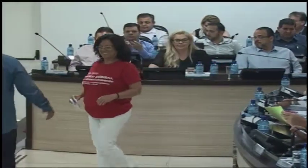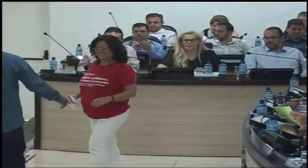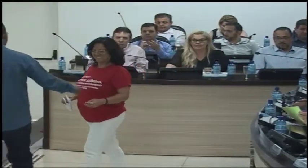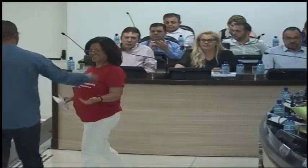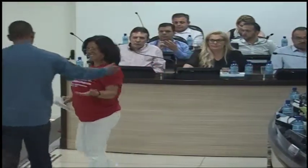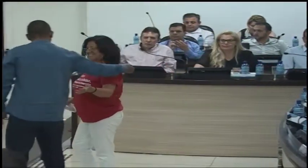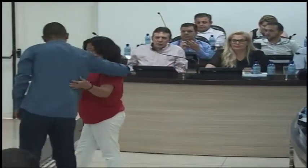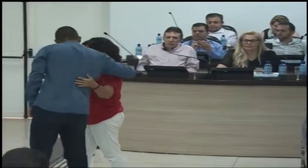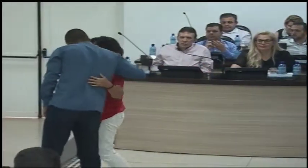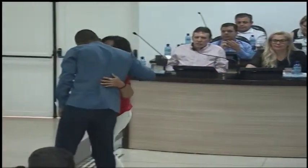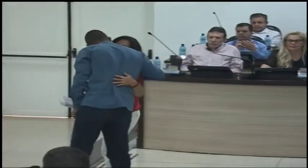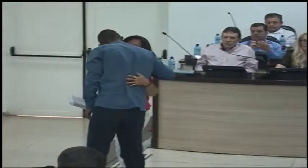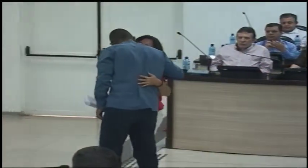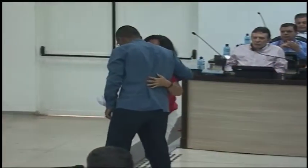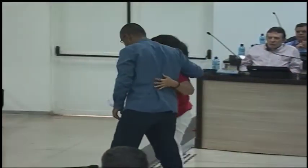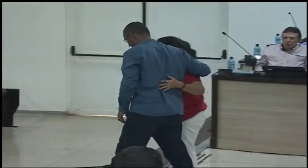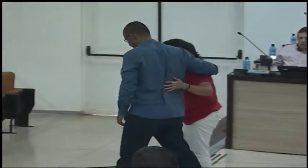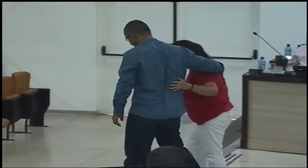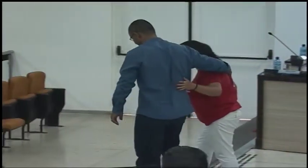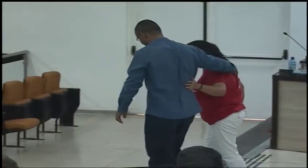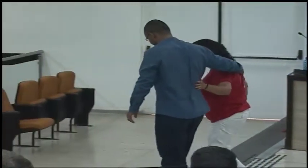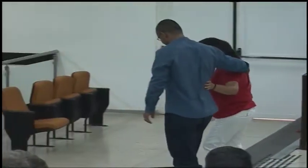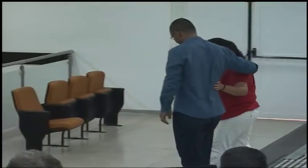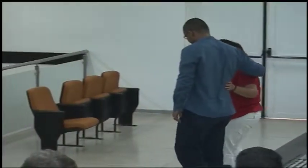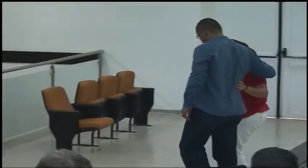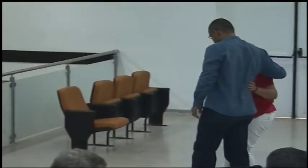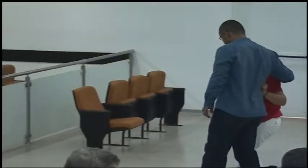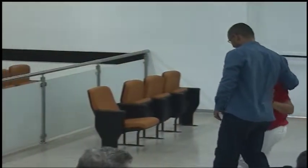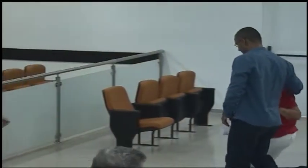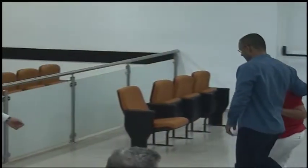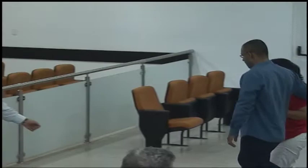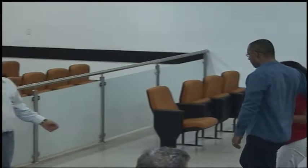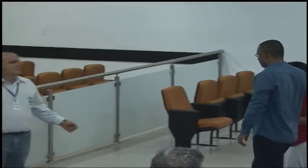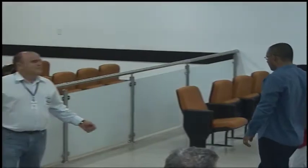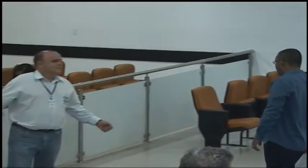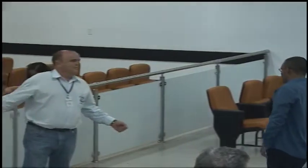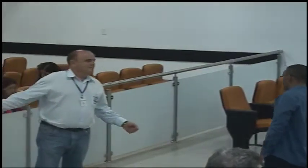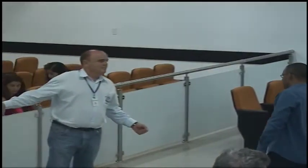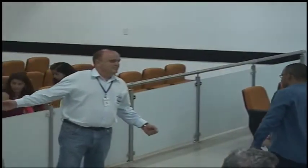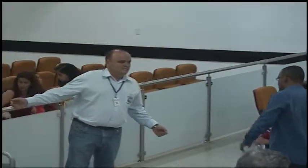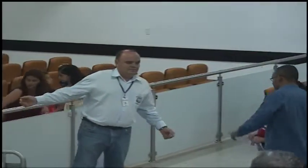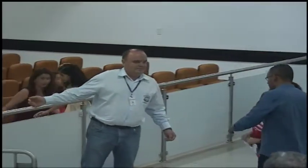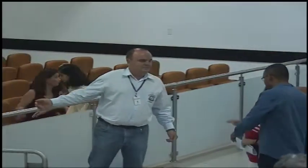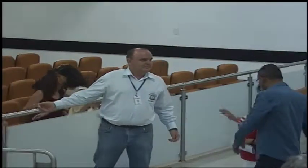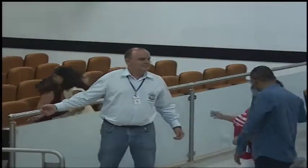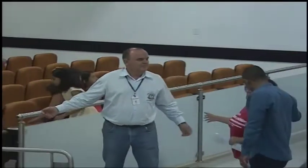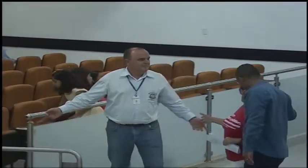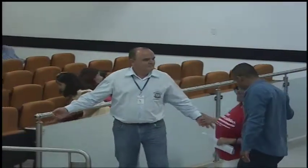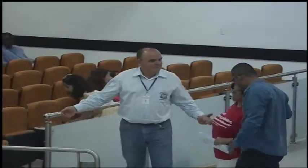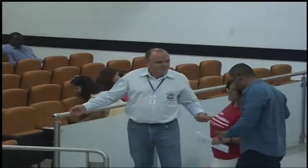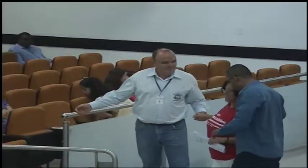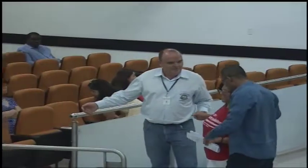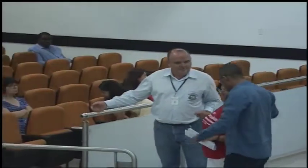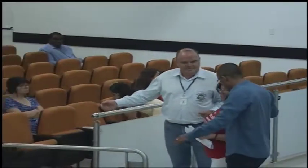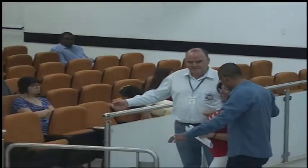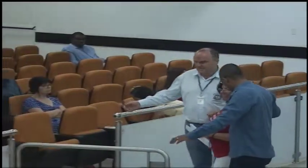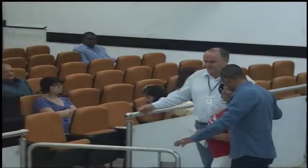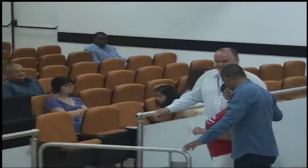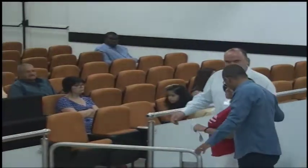sobre eventuais privatizações de empresas públicas anunciadas pelo governo federal.